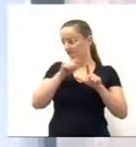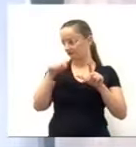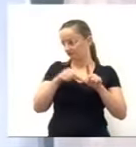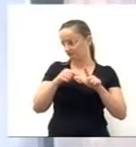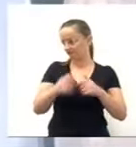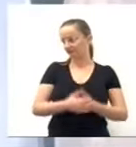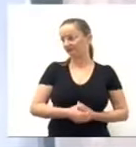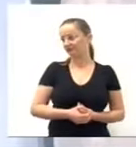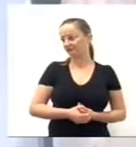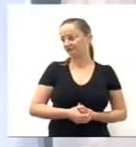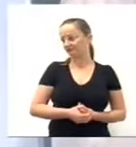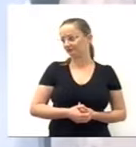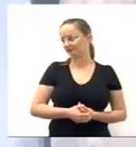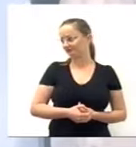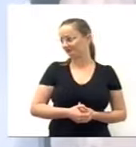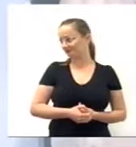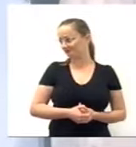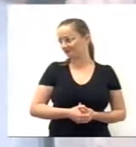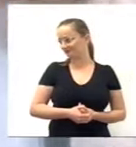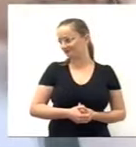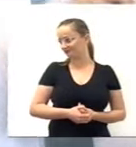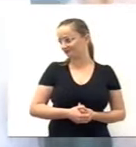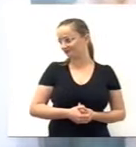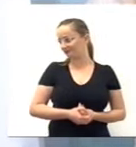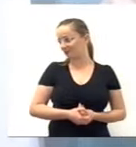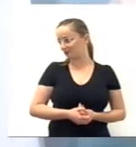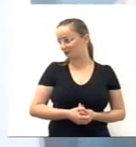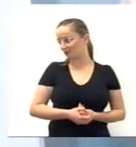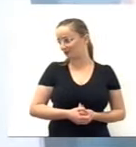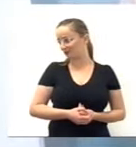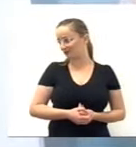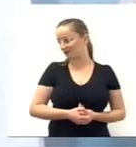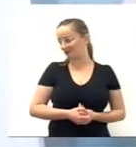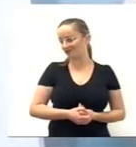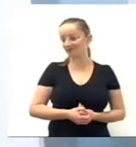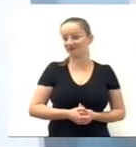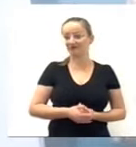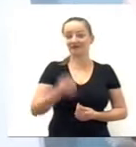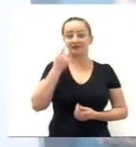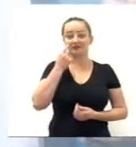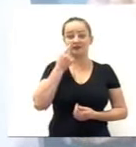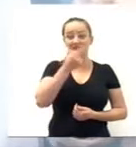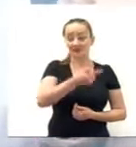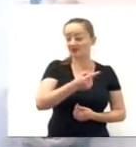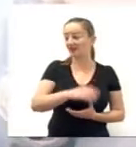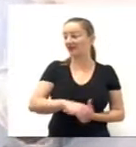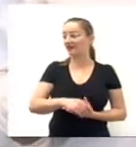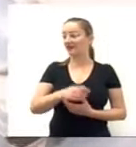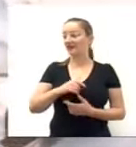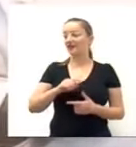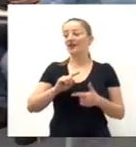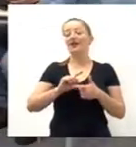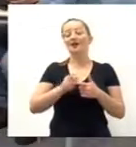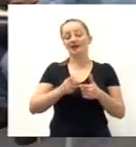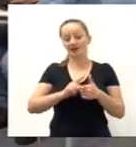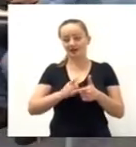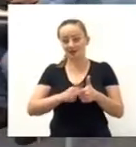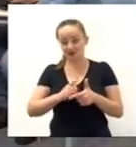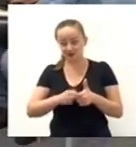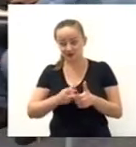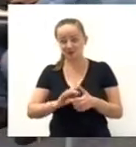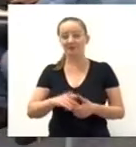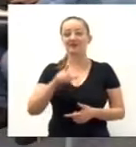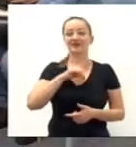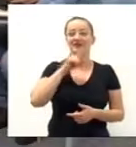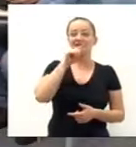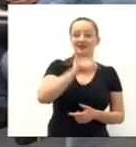estar olhando para esse ângulo aqui, ó, verdinho, olhos verdes. É que eu não tenho azuis, né? Que nem o meu amigo